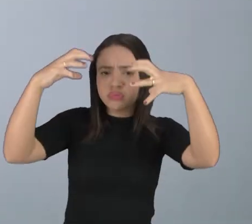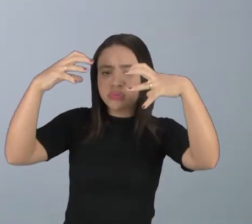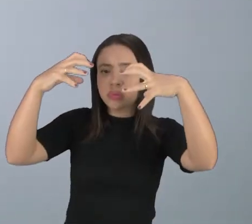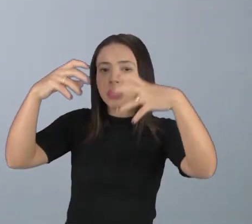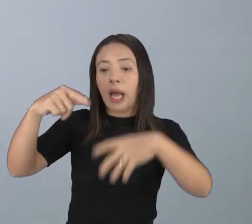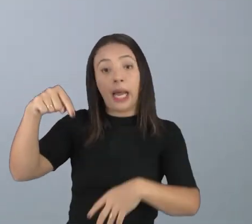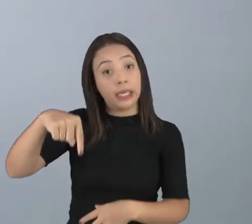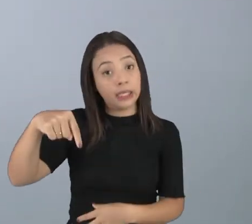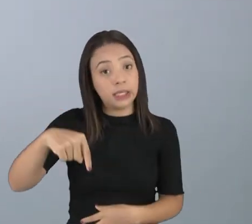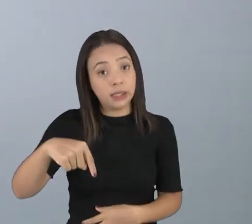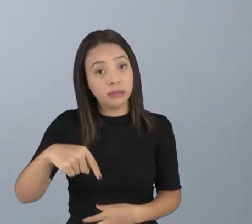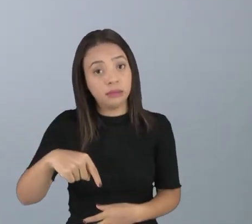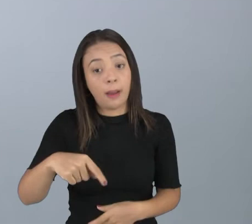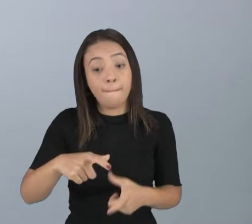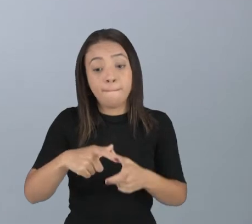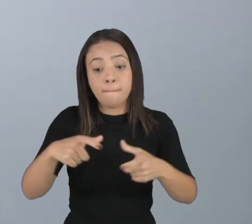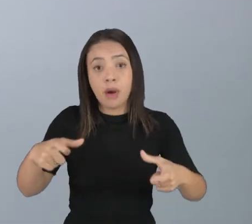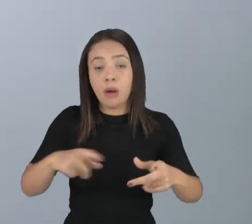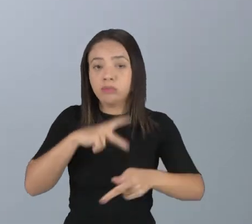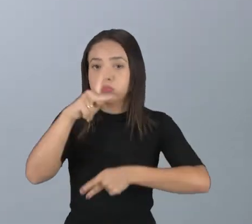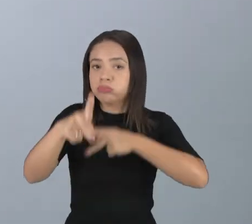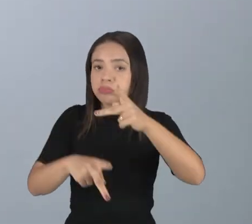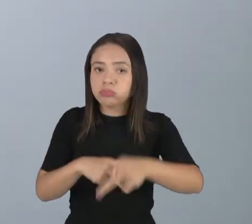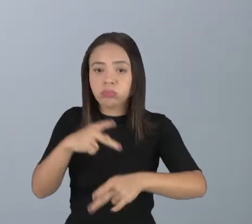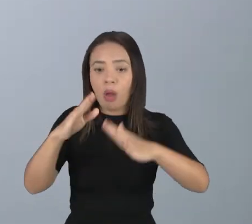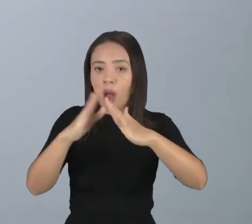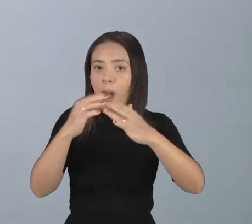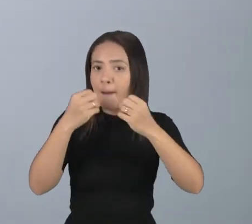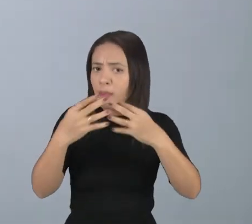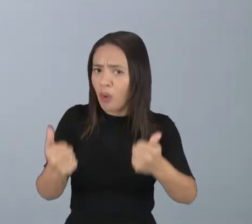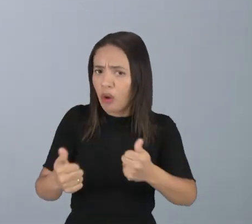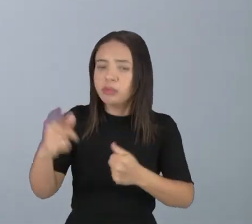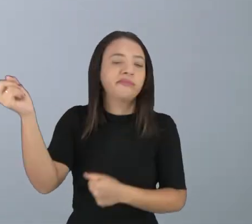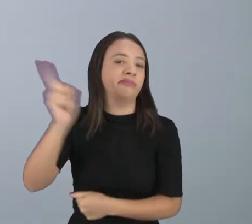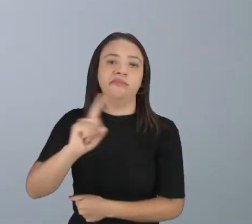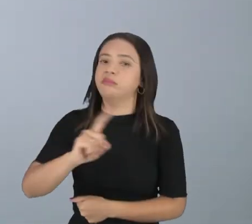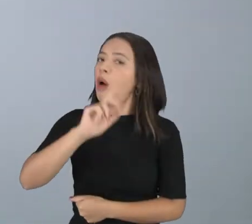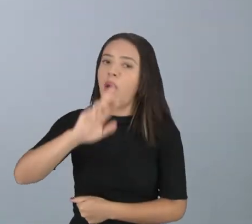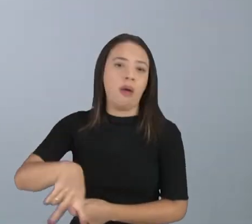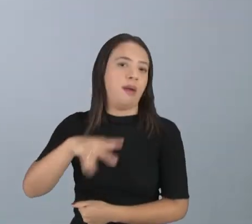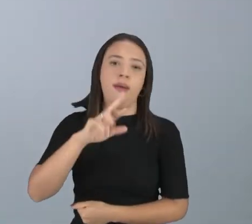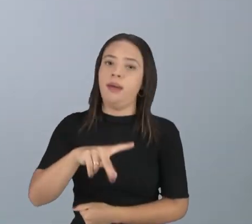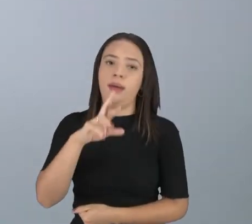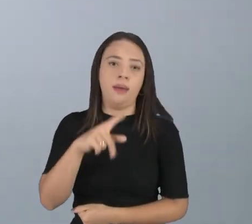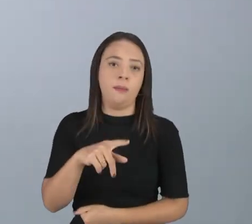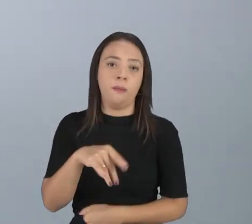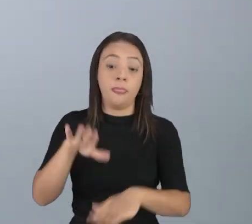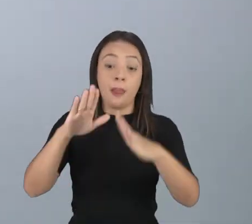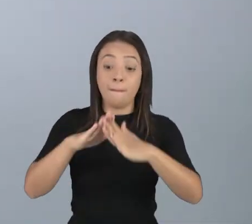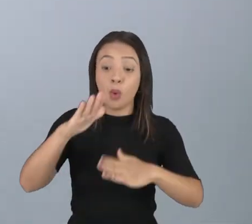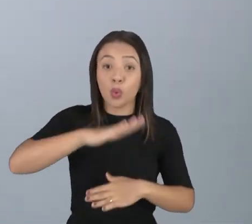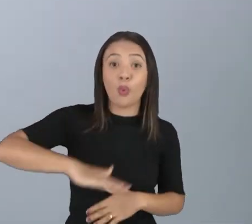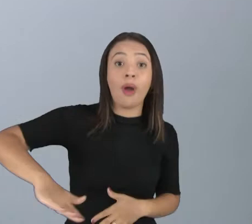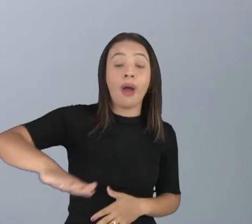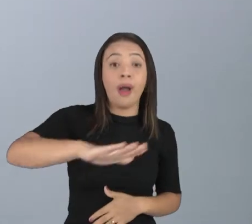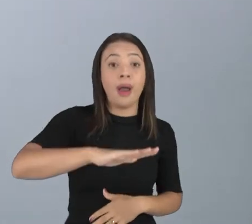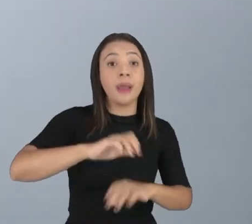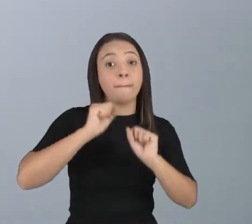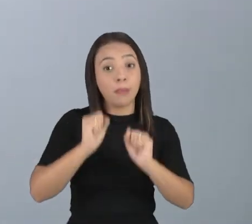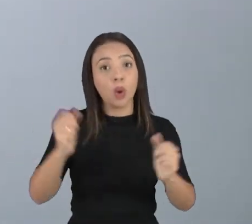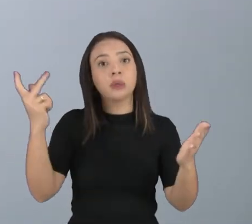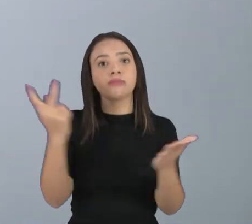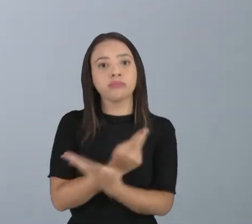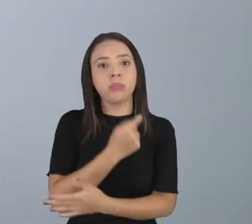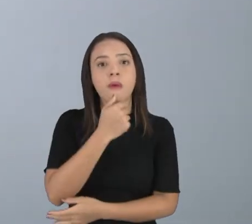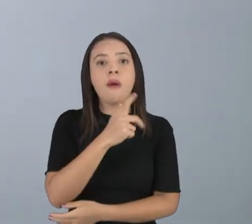moradias, né? Boa parte da população, a maioria, não vive numa região, né, que proporcione a